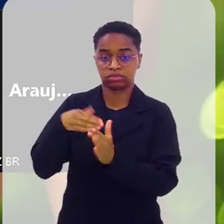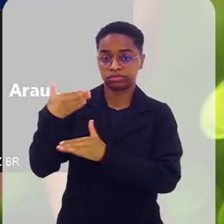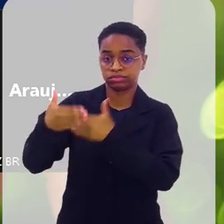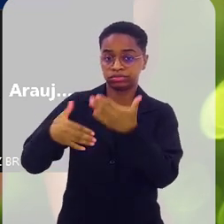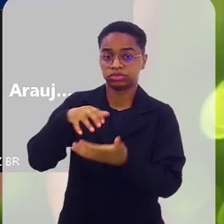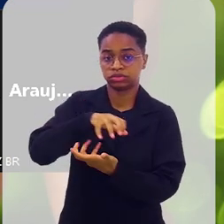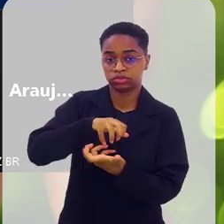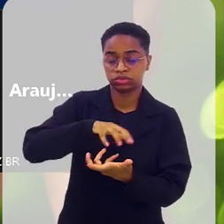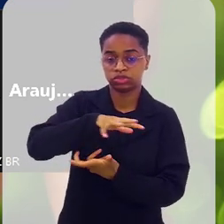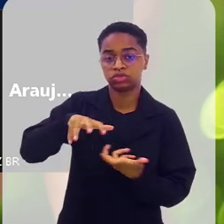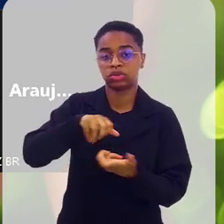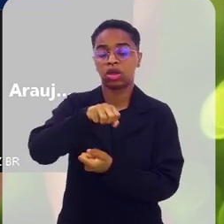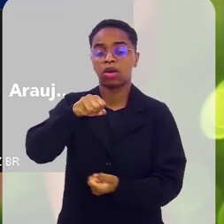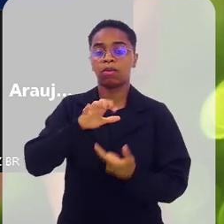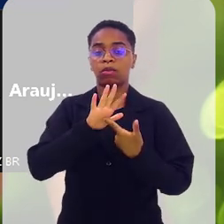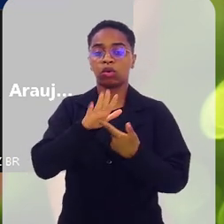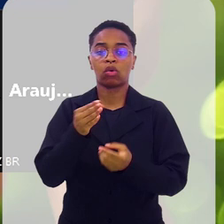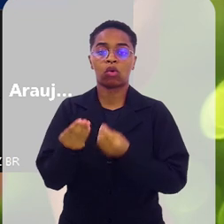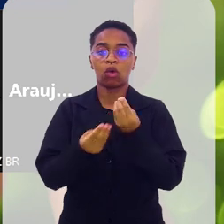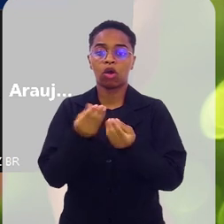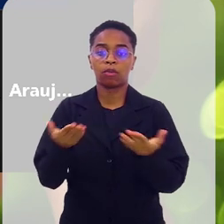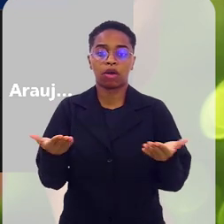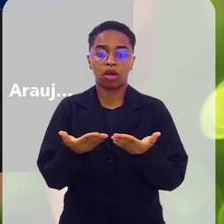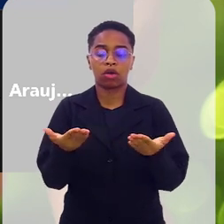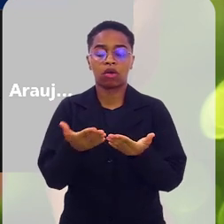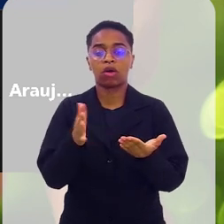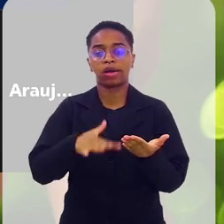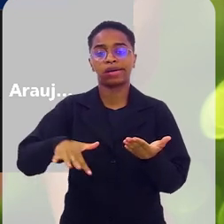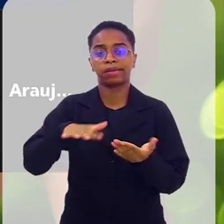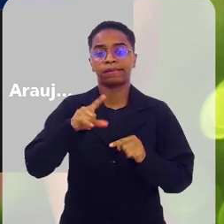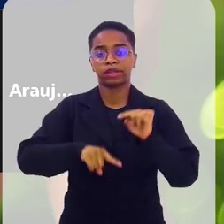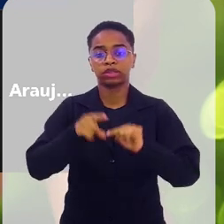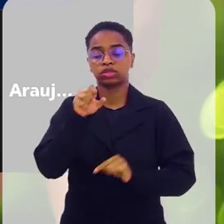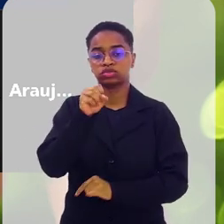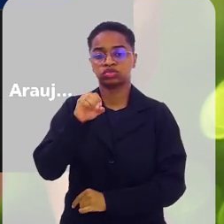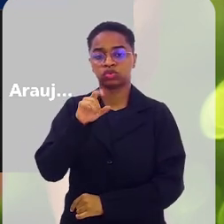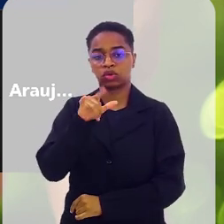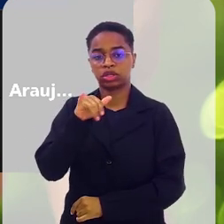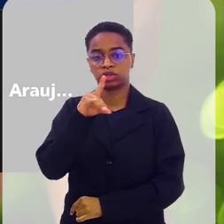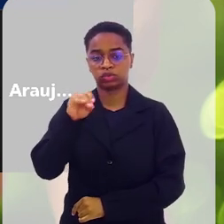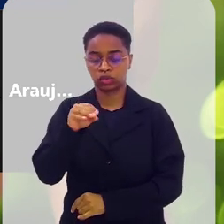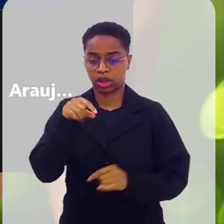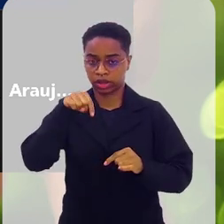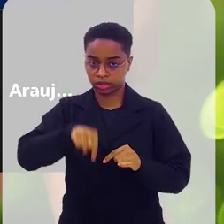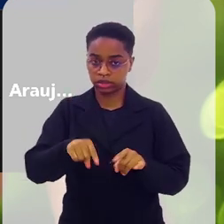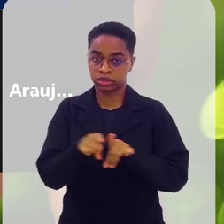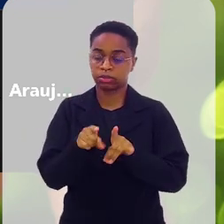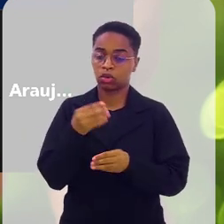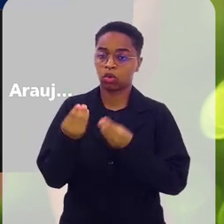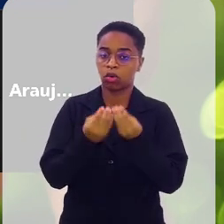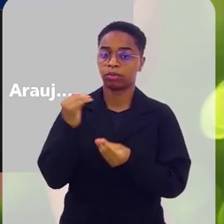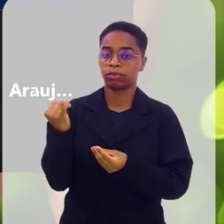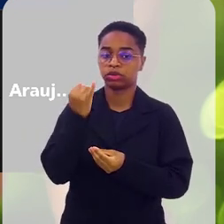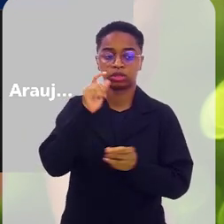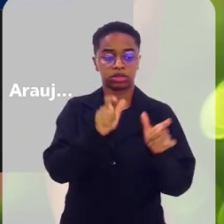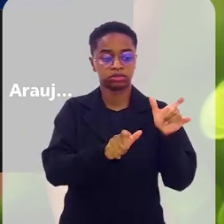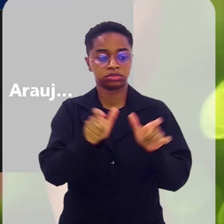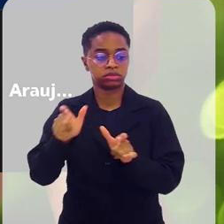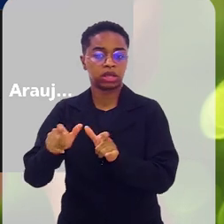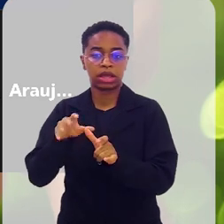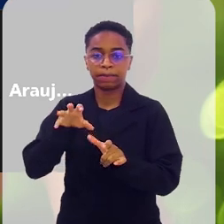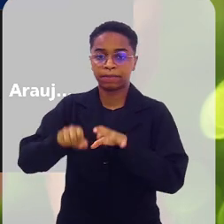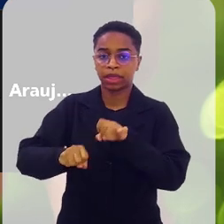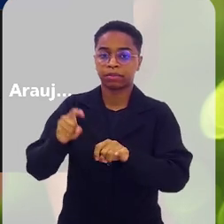para apresentar o atual panorama dos resíduos sólidos no estado e a importância e o papel dos catadores